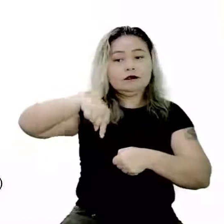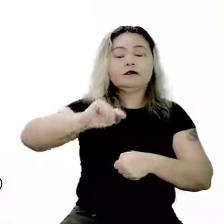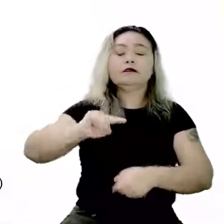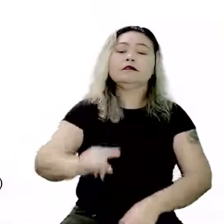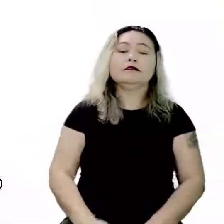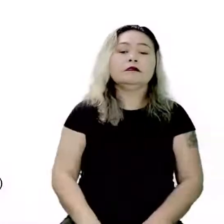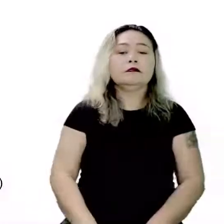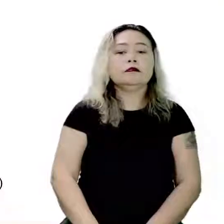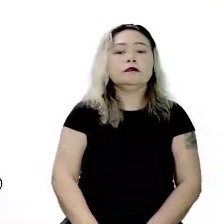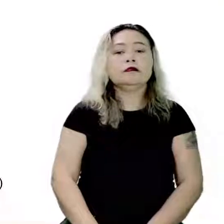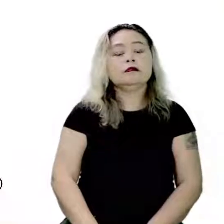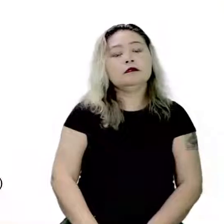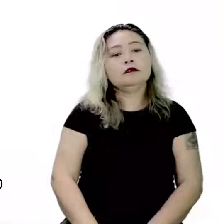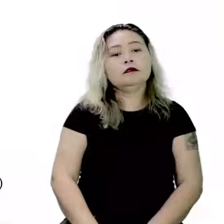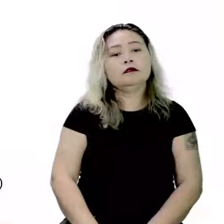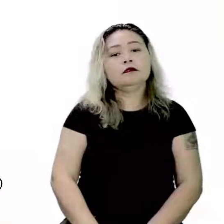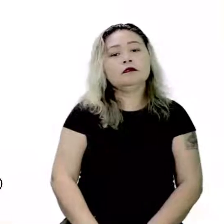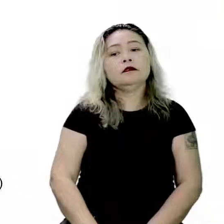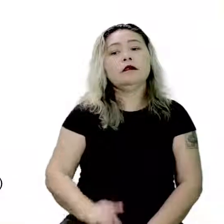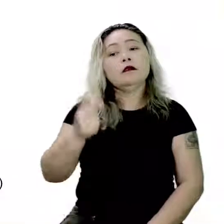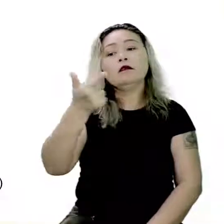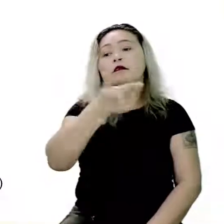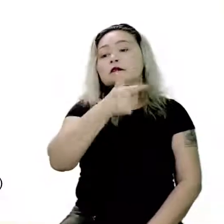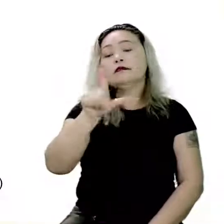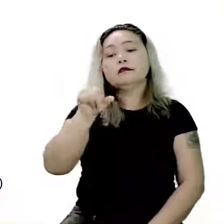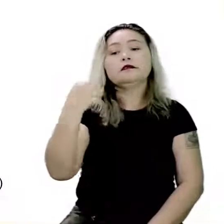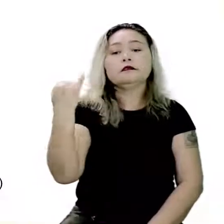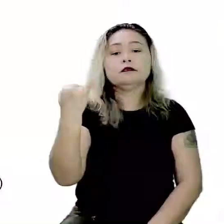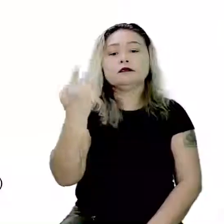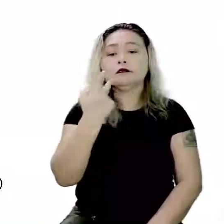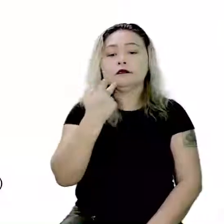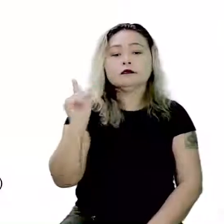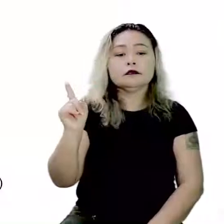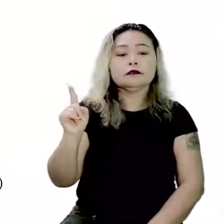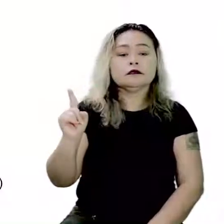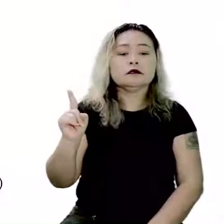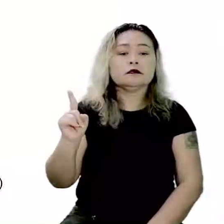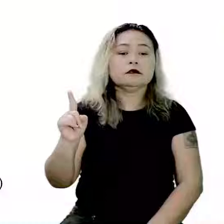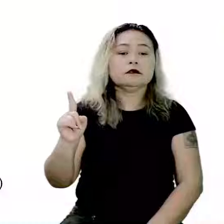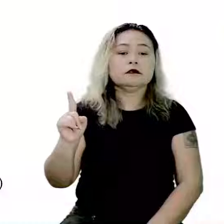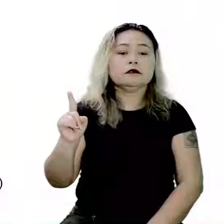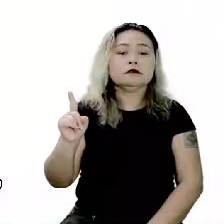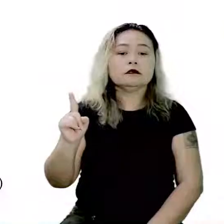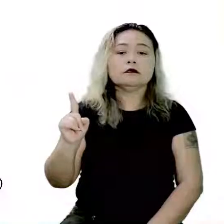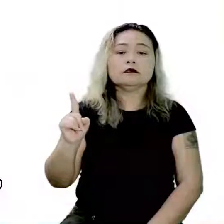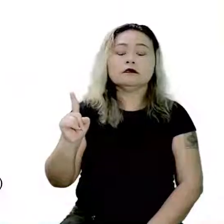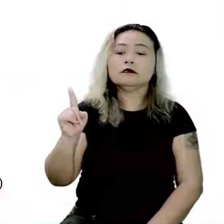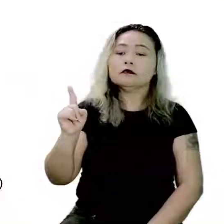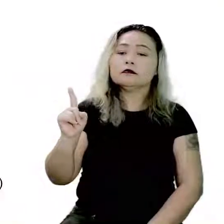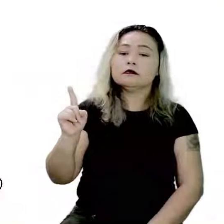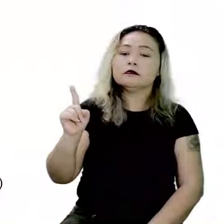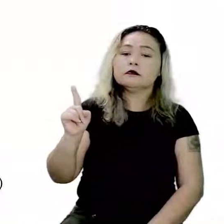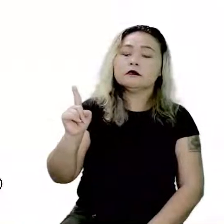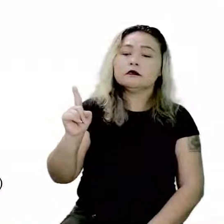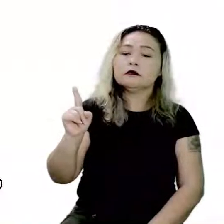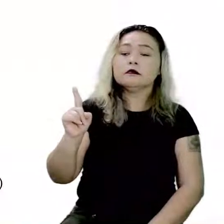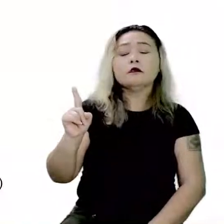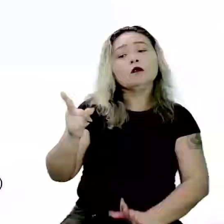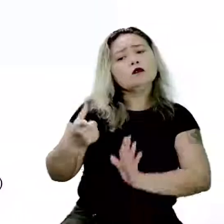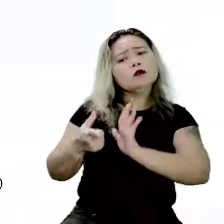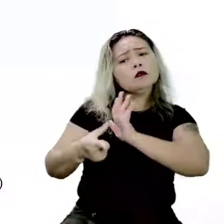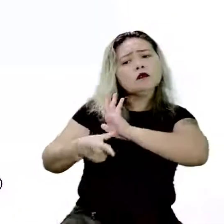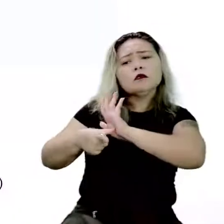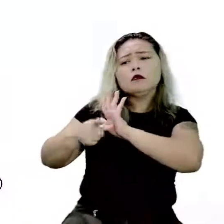ok? E outra coisa importante, que eu não grifei aqui, o diagnóstico. Ou seja, tem que